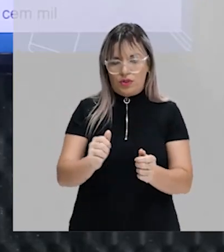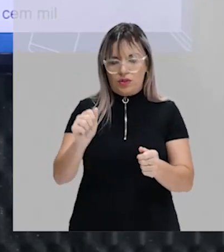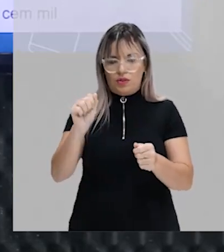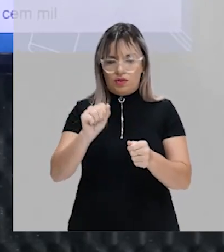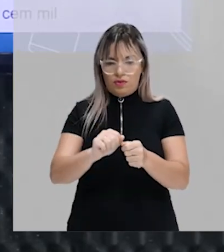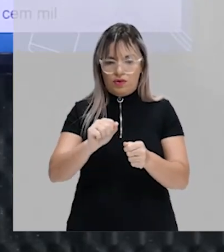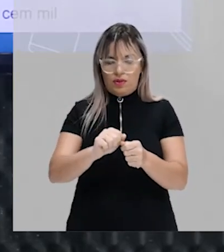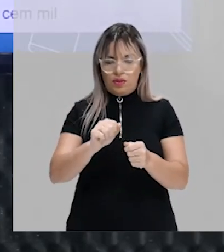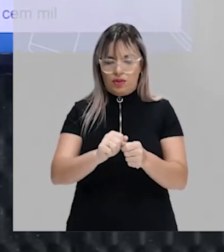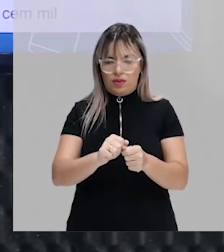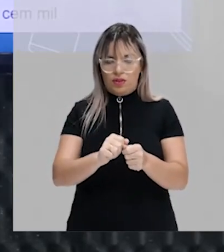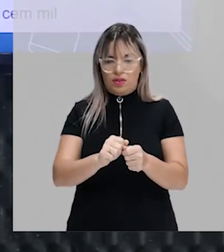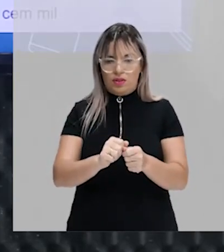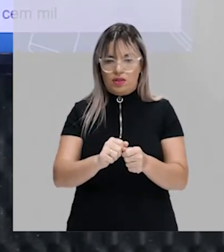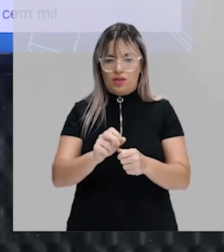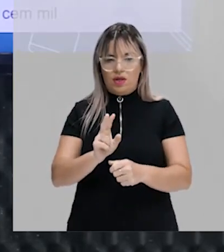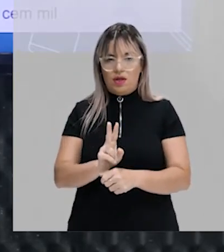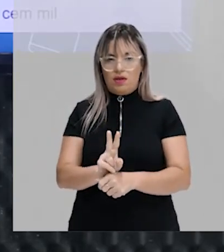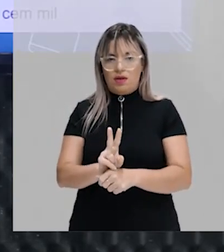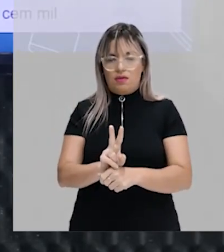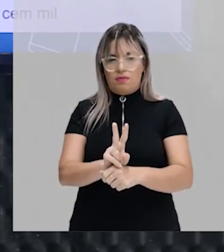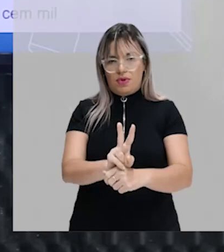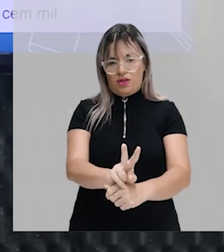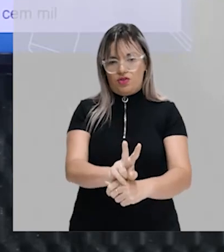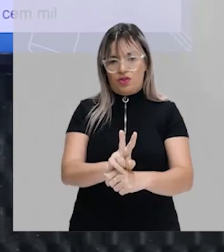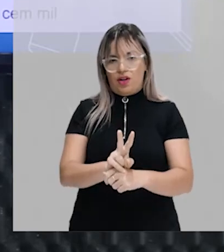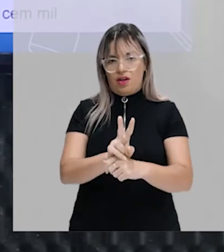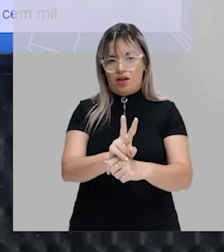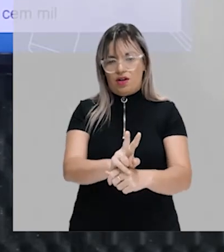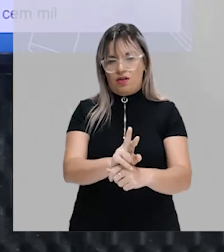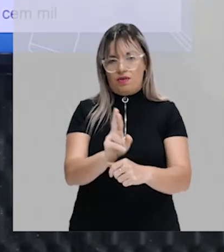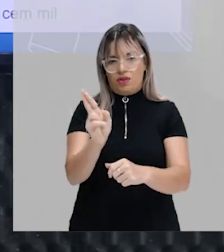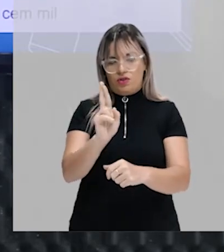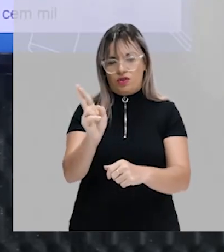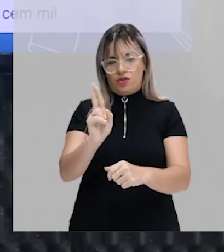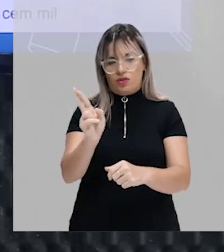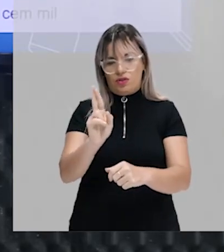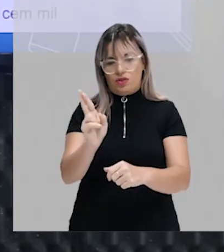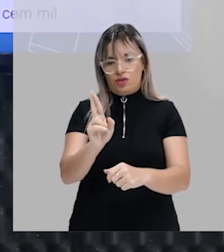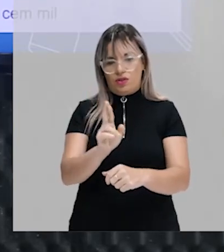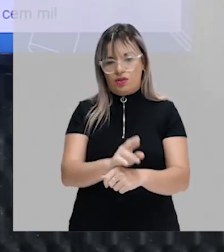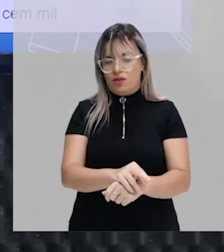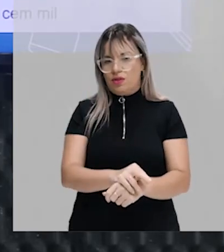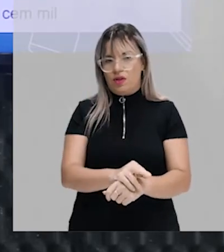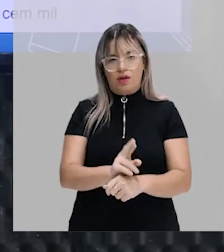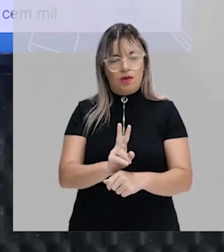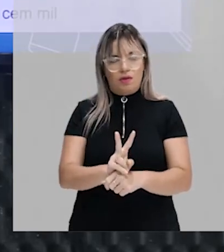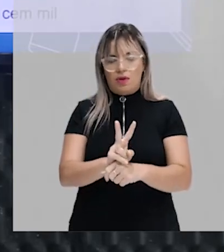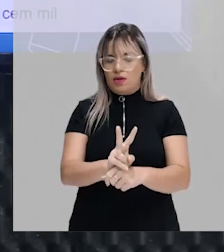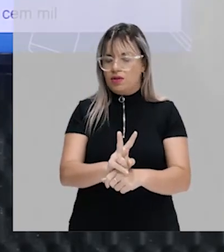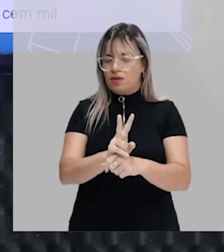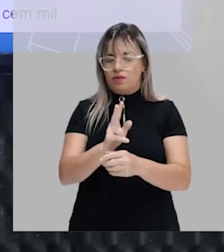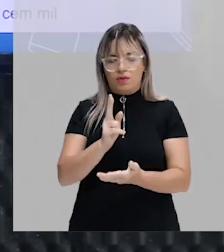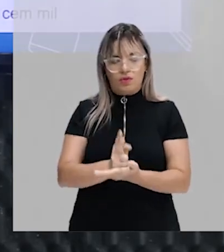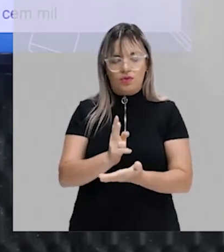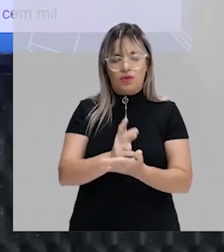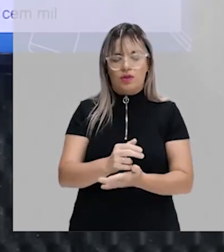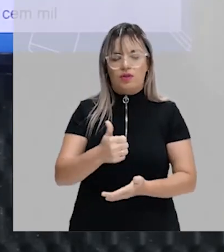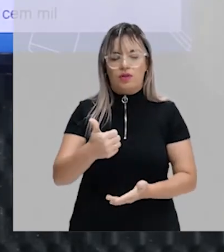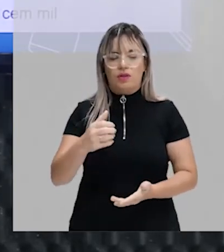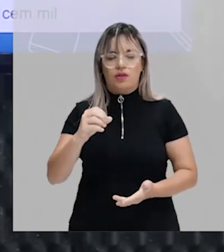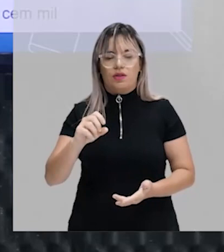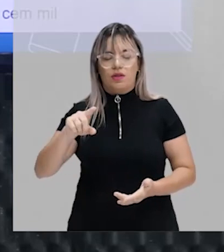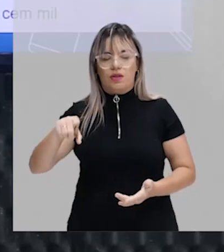agiotagem, famílias assim presas, pedia R$ 300, a dívida já estava em 10 mil e nunca pararam de pagar juros. Então, o autor